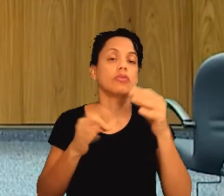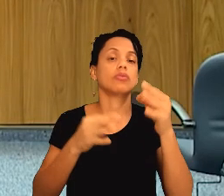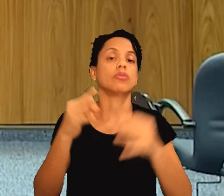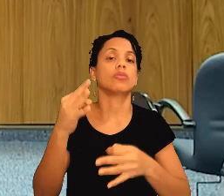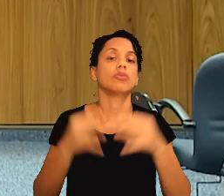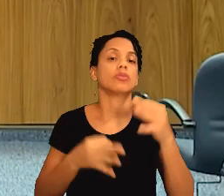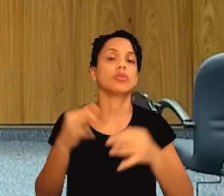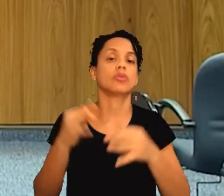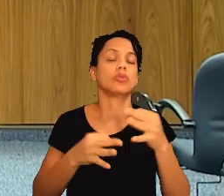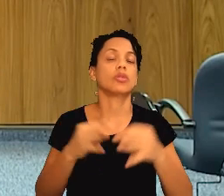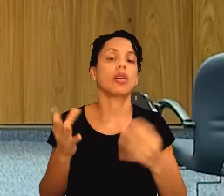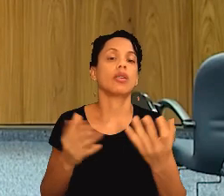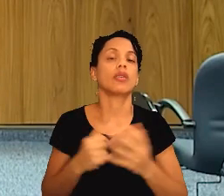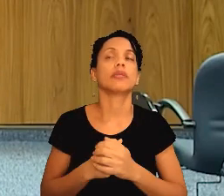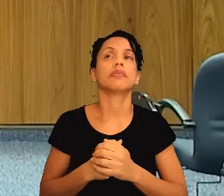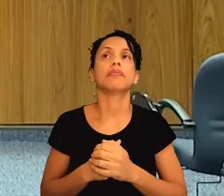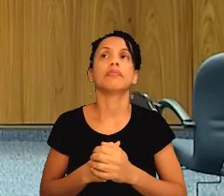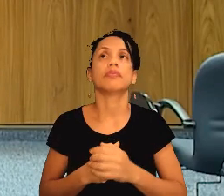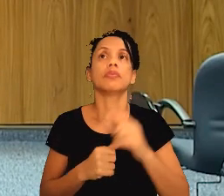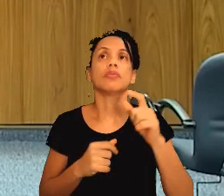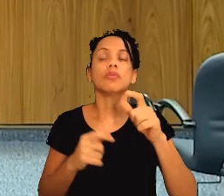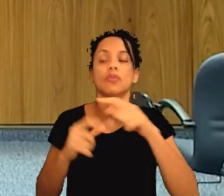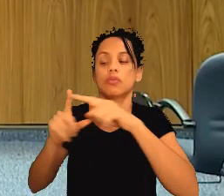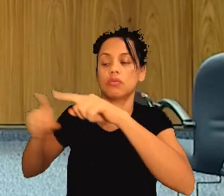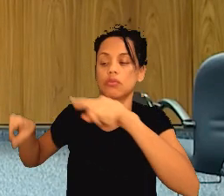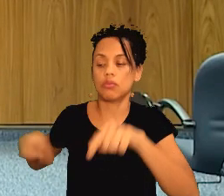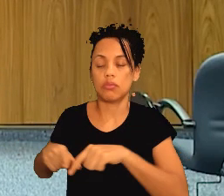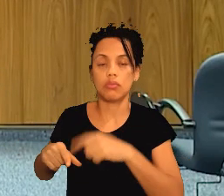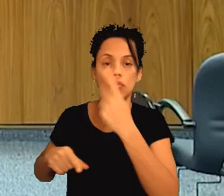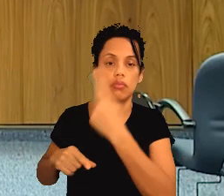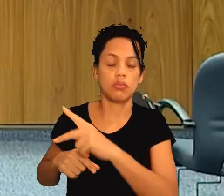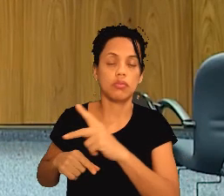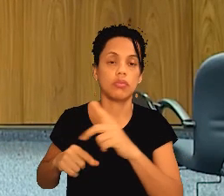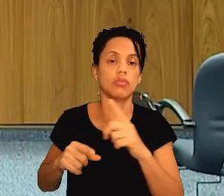no julgamento do caso Raposa Serra do Sol,